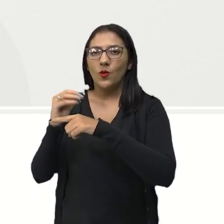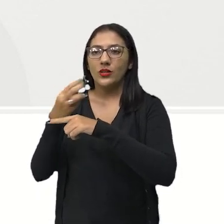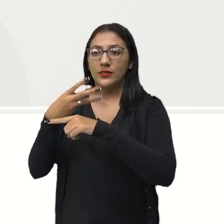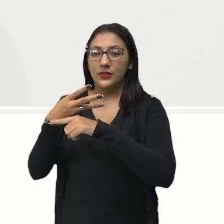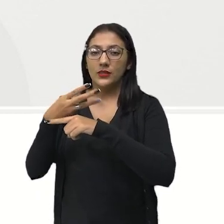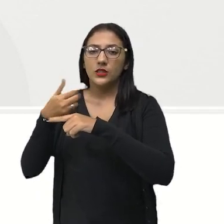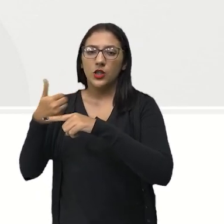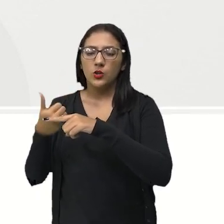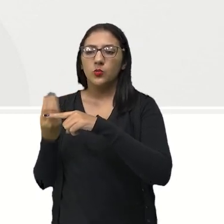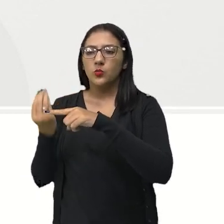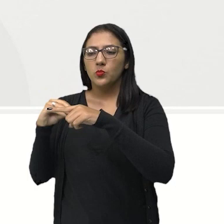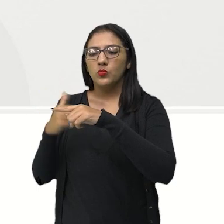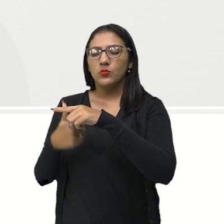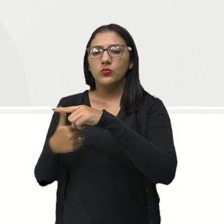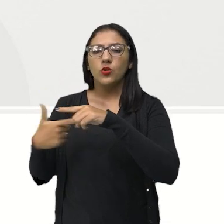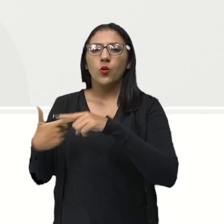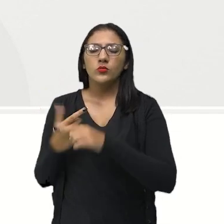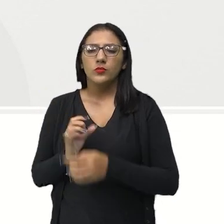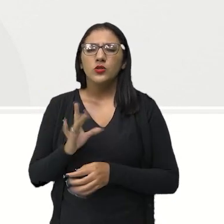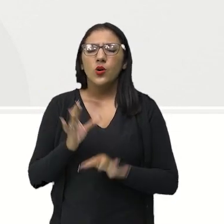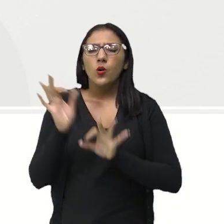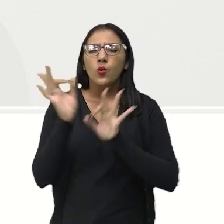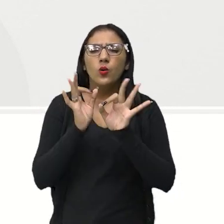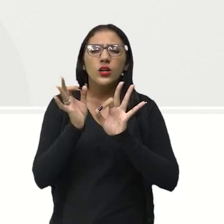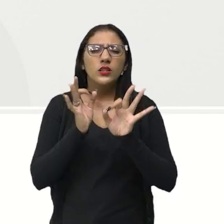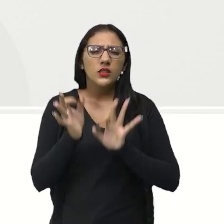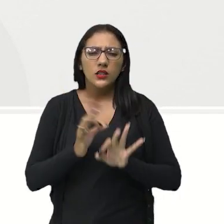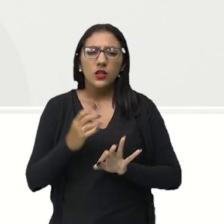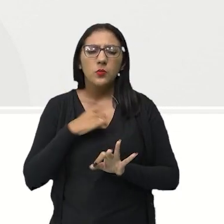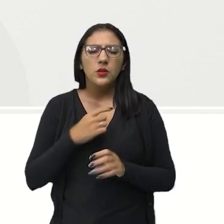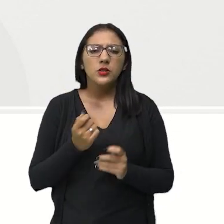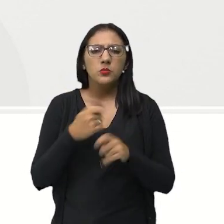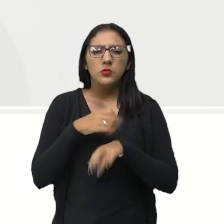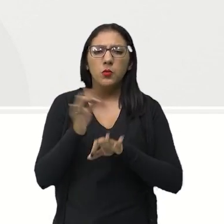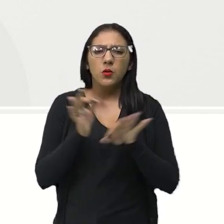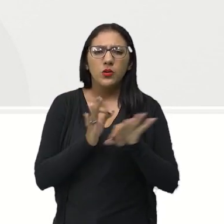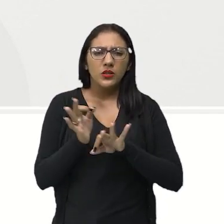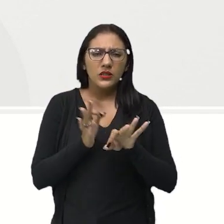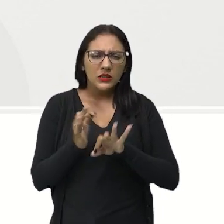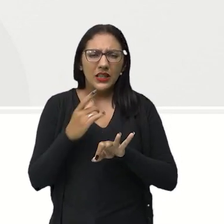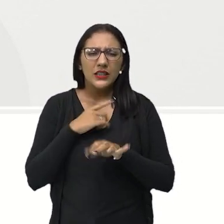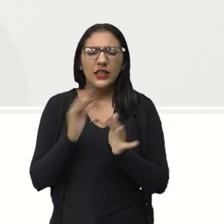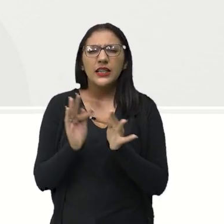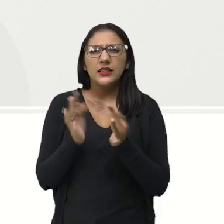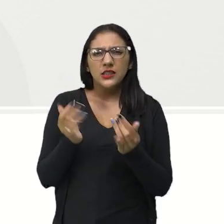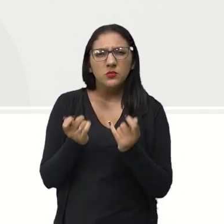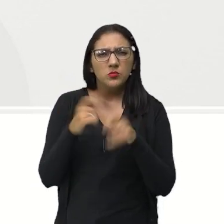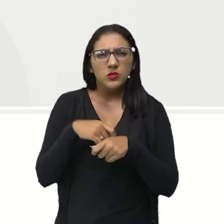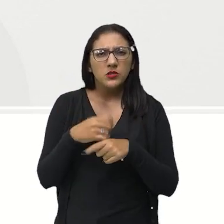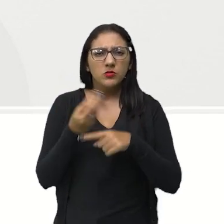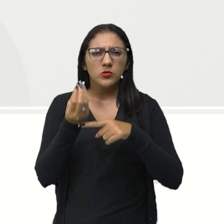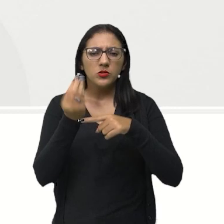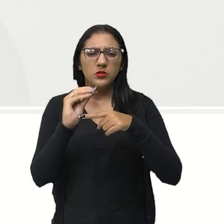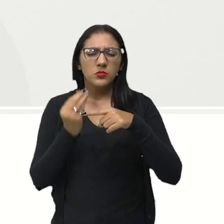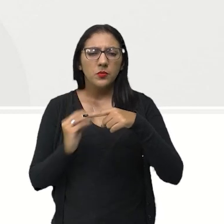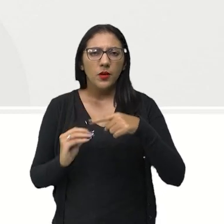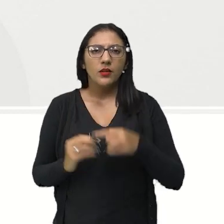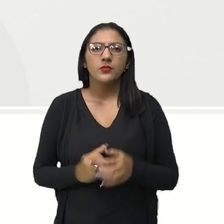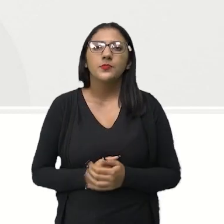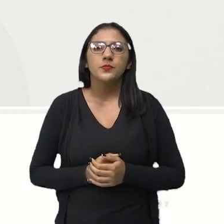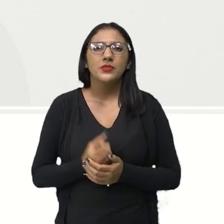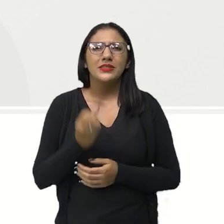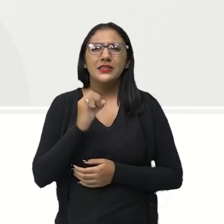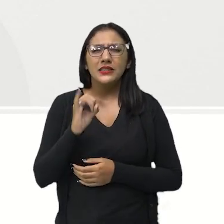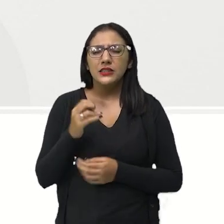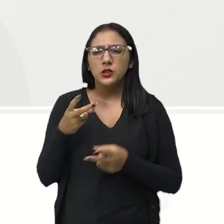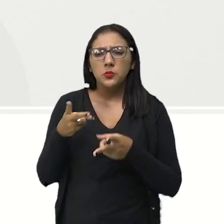A gente sempre dá aquela checada, né, aquela verificada, para ver se ainda dá para simplificar a nossa fração. Quando a gente constata